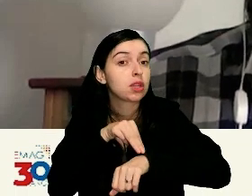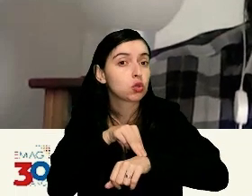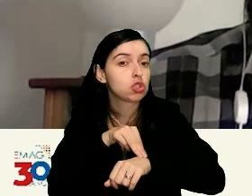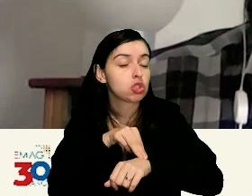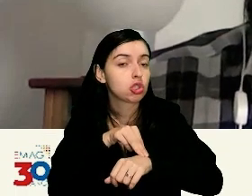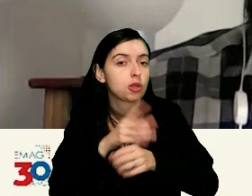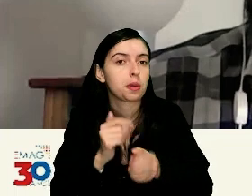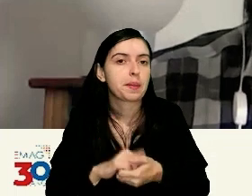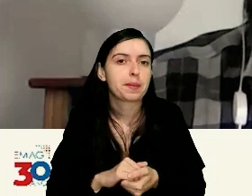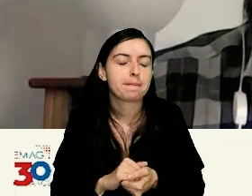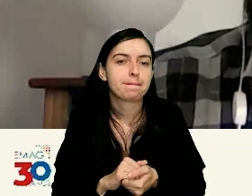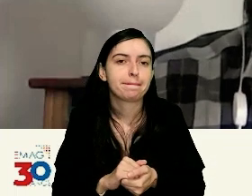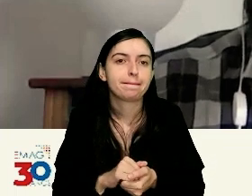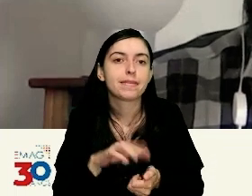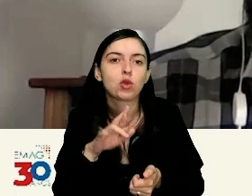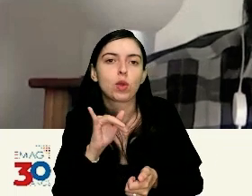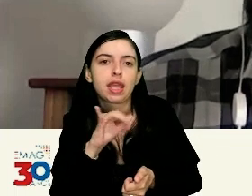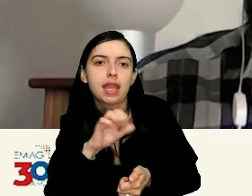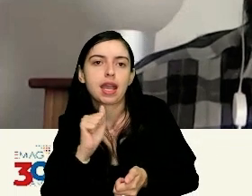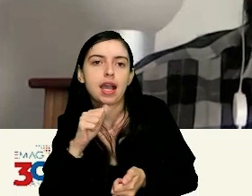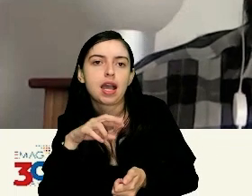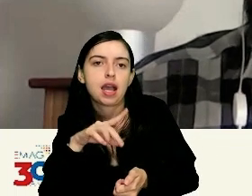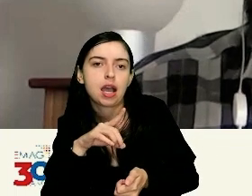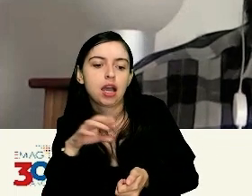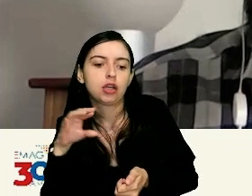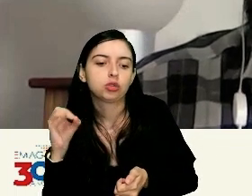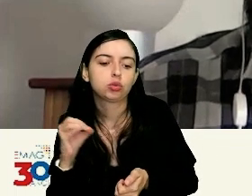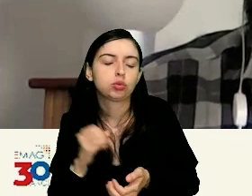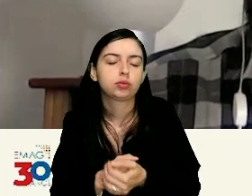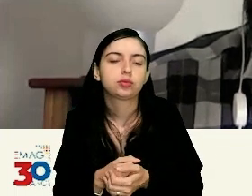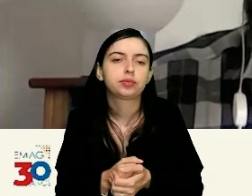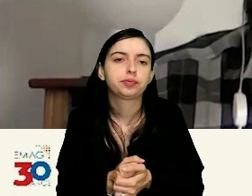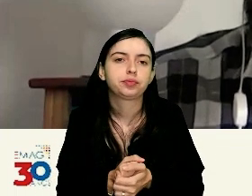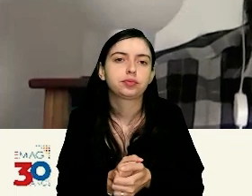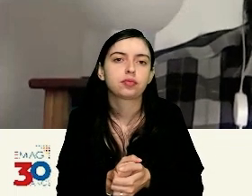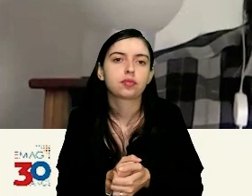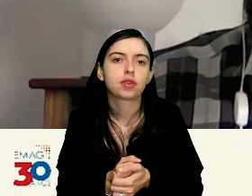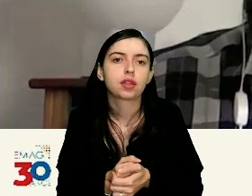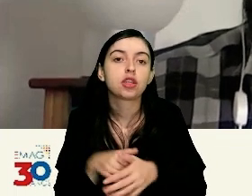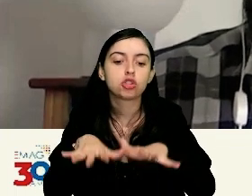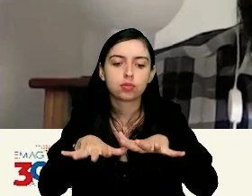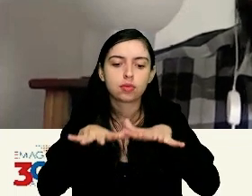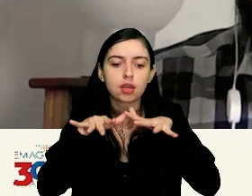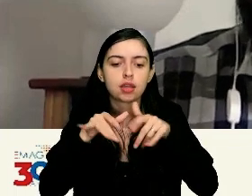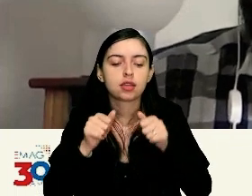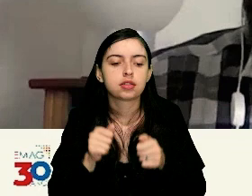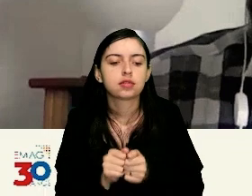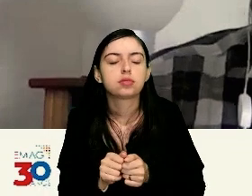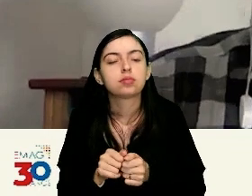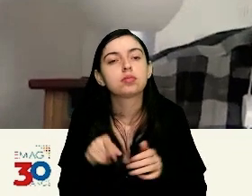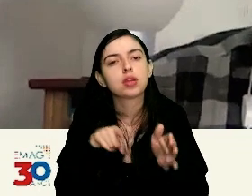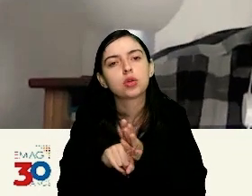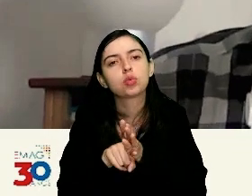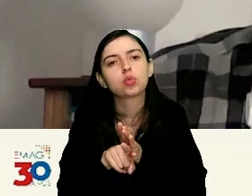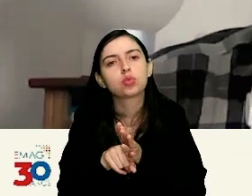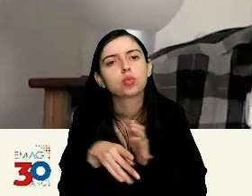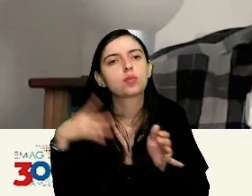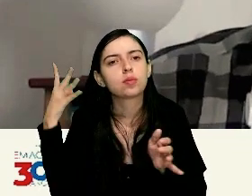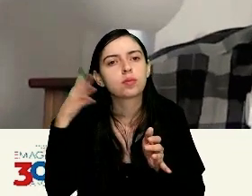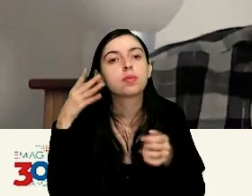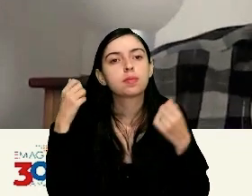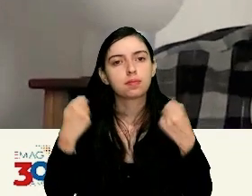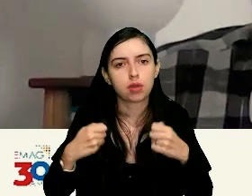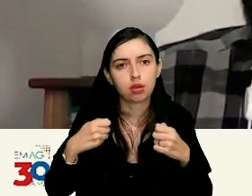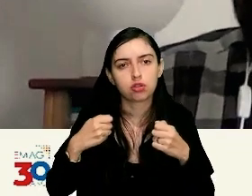do Ricardo Mendonça, também participante da comissão. Ele pergunta assim: os palestrantes podem comentar um